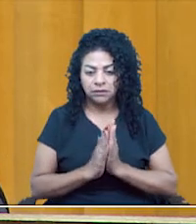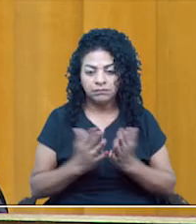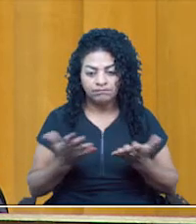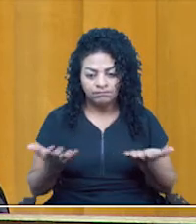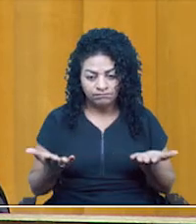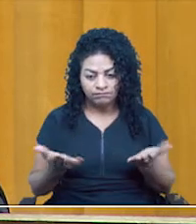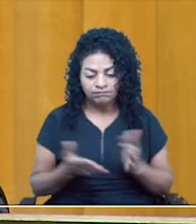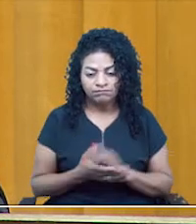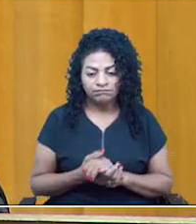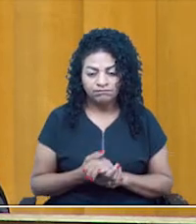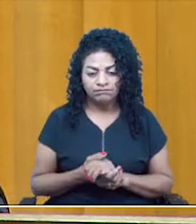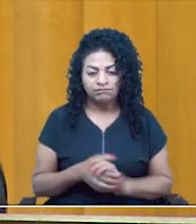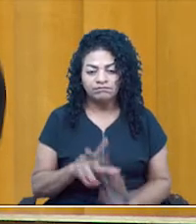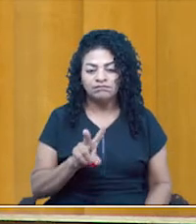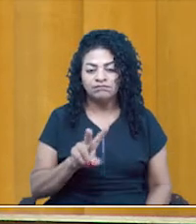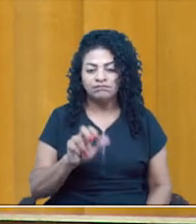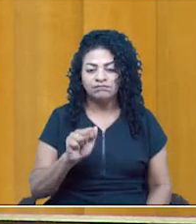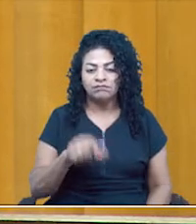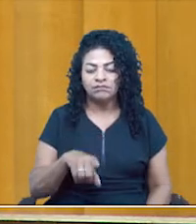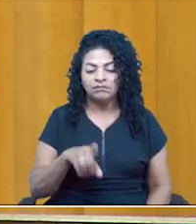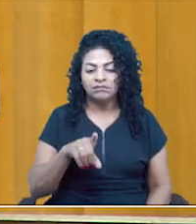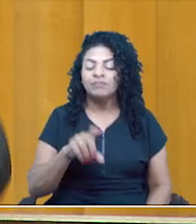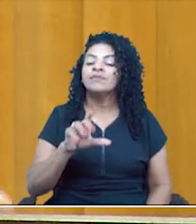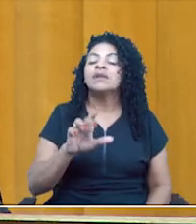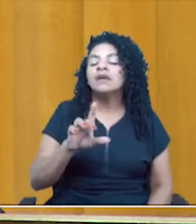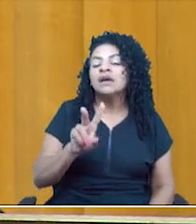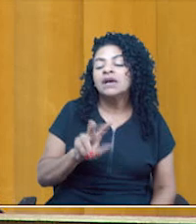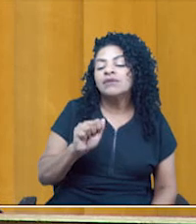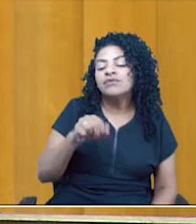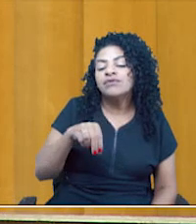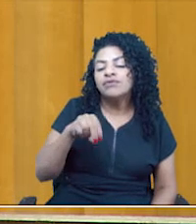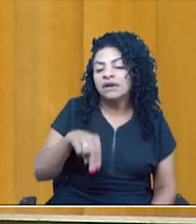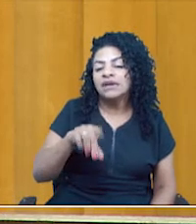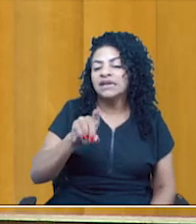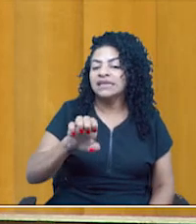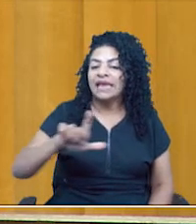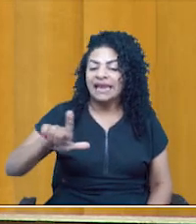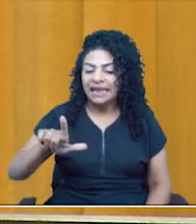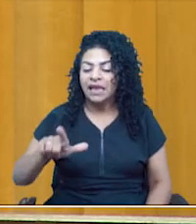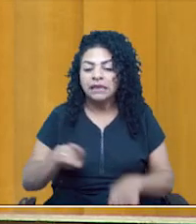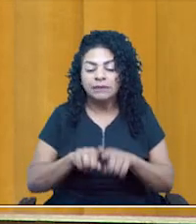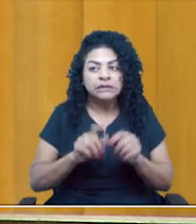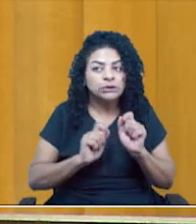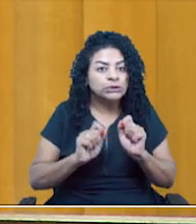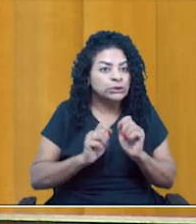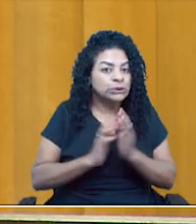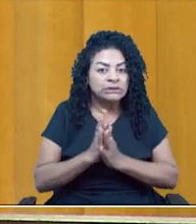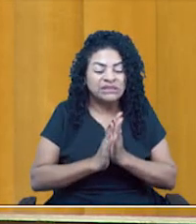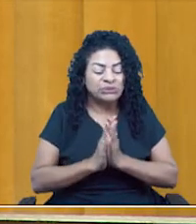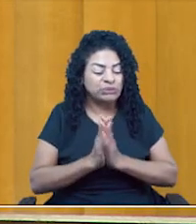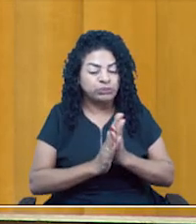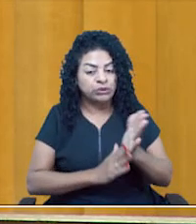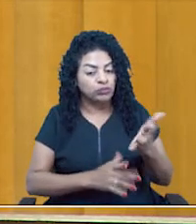Abraço, Vandelli. Que é um especialista no tema, diga-se de passagem. São dados extremamente preocupantes. Isso é um levantamento